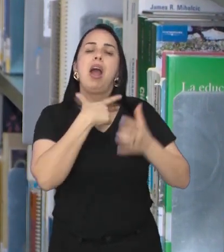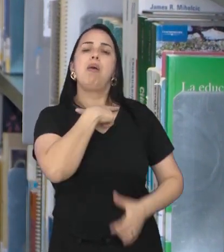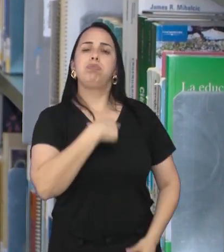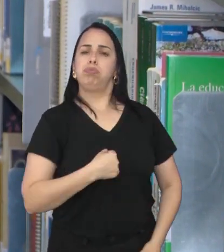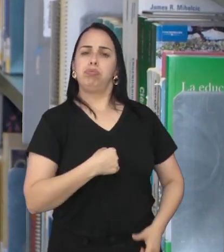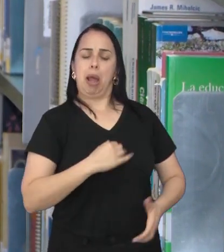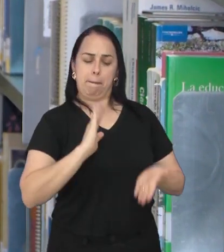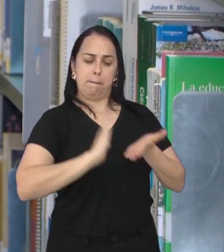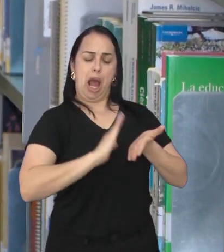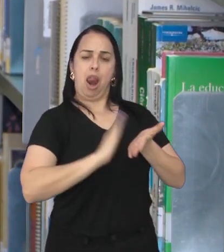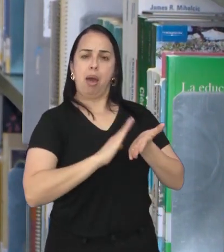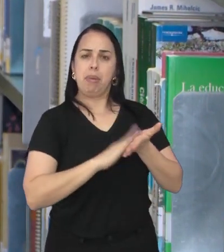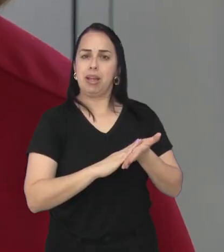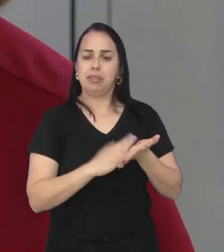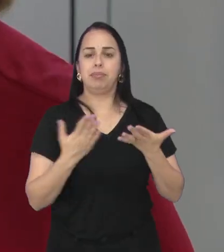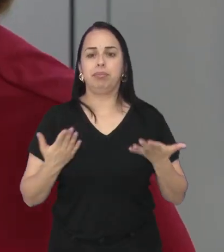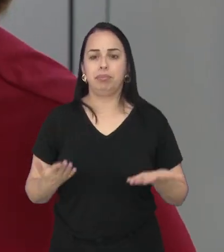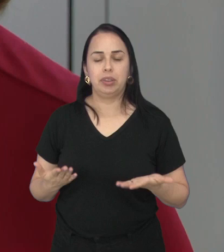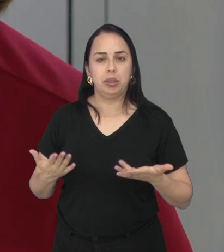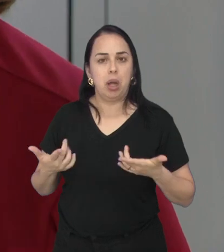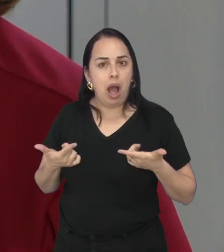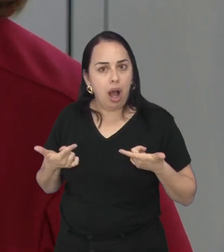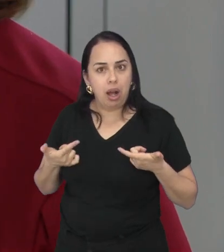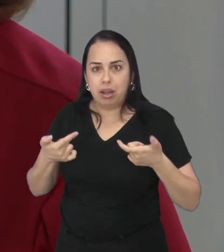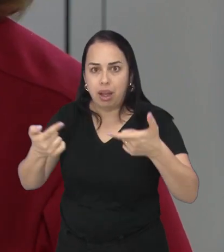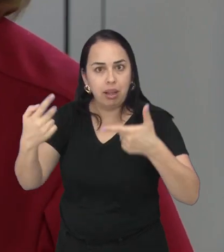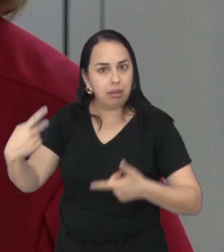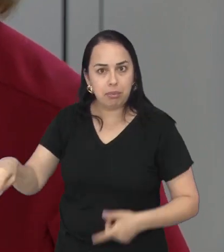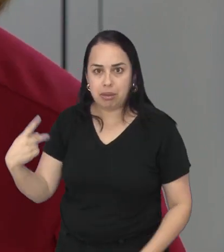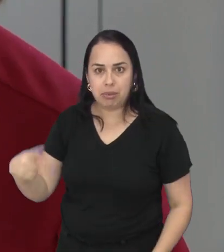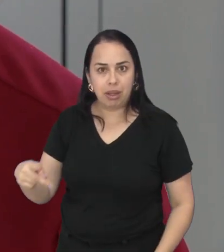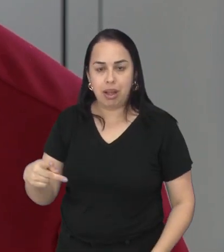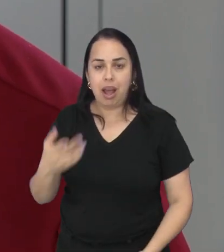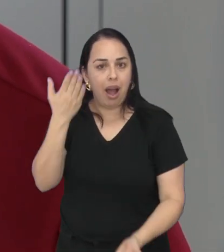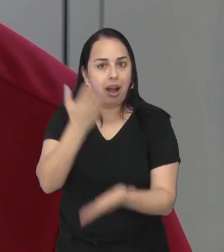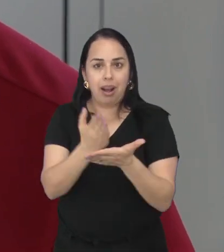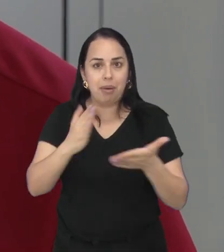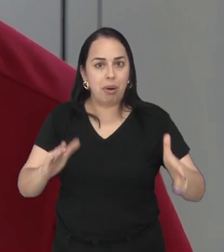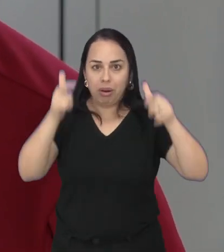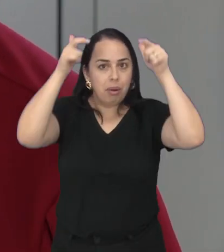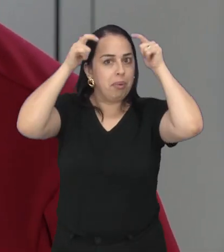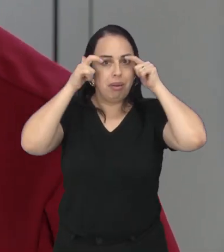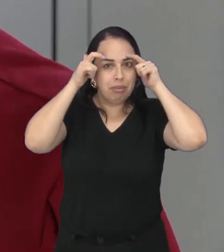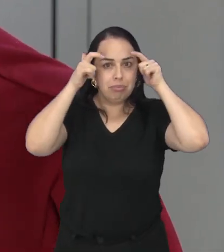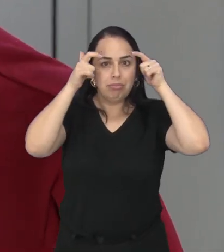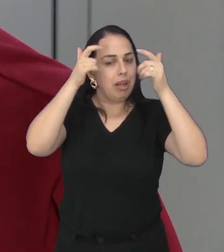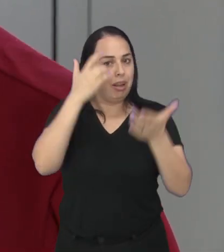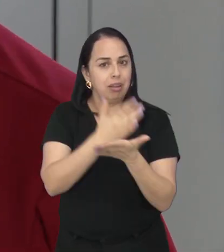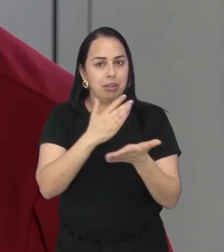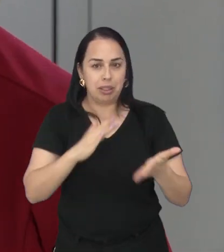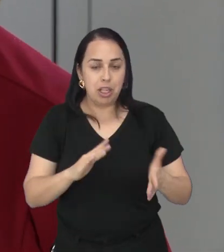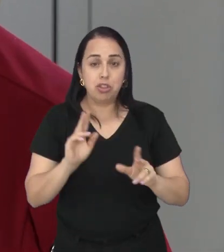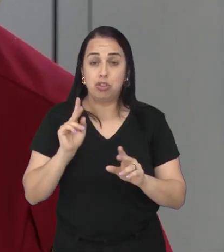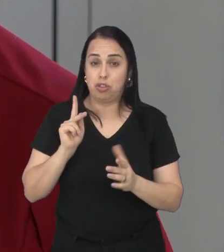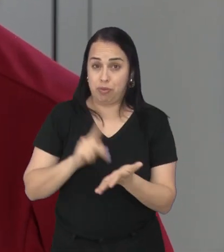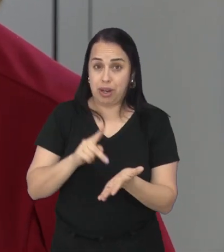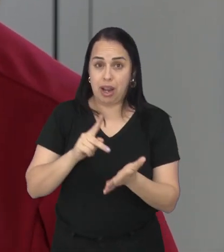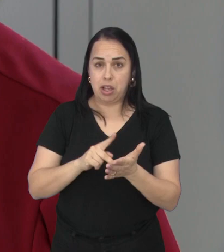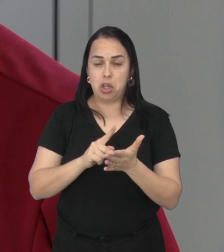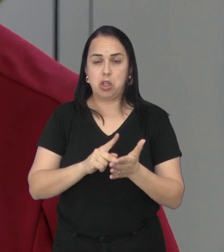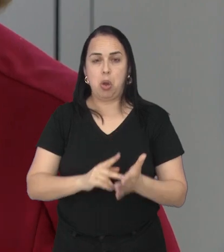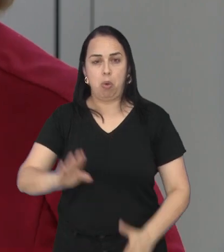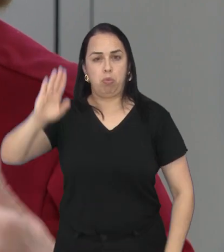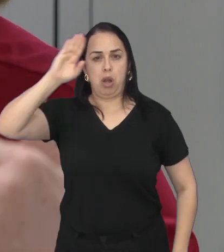mais reconhecimento. A Guerra do Paraguai desgastou muito a monarquia, porque ela foi, na verdade,